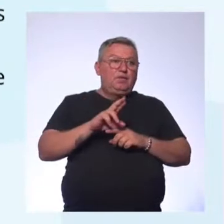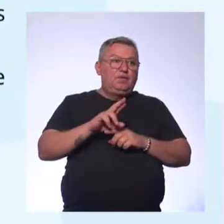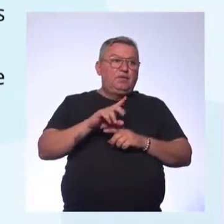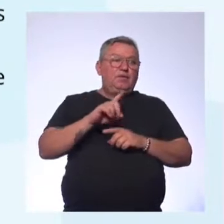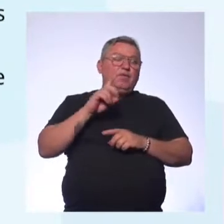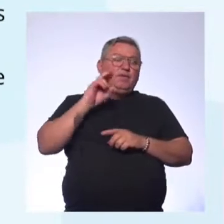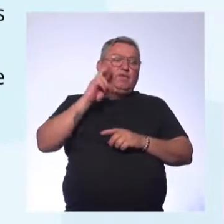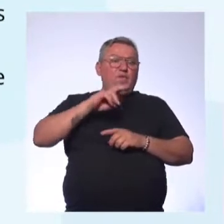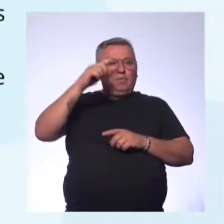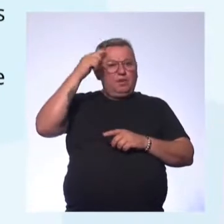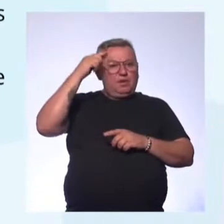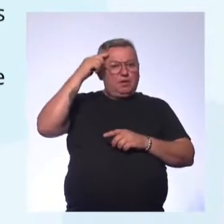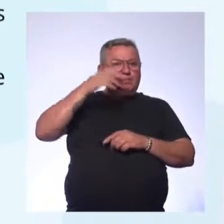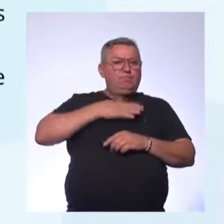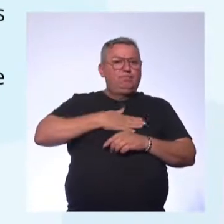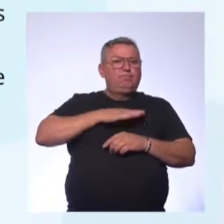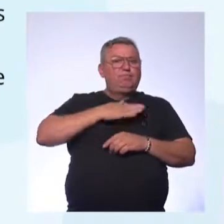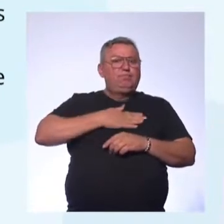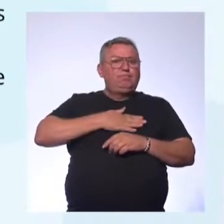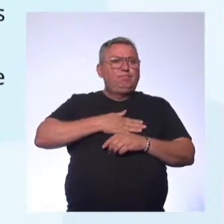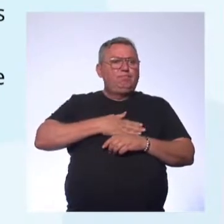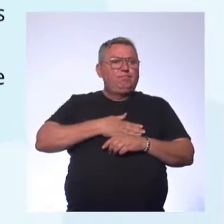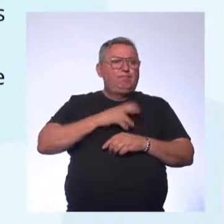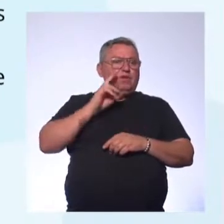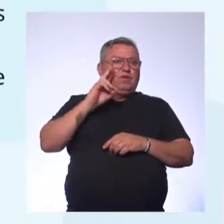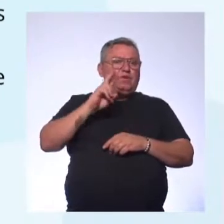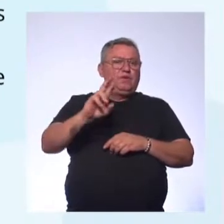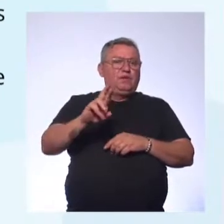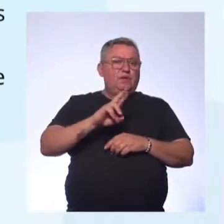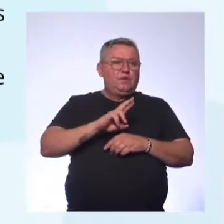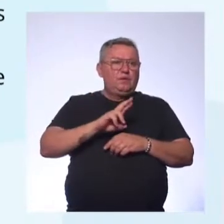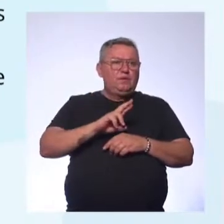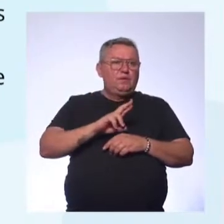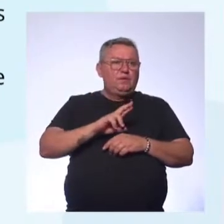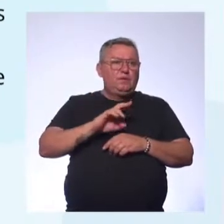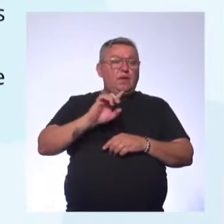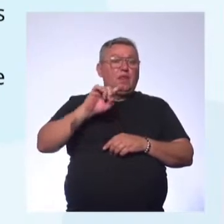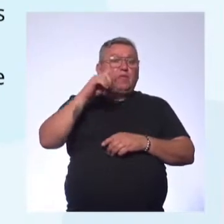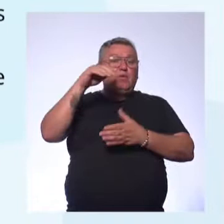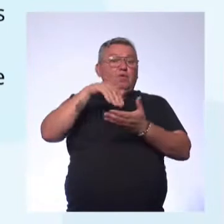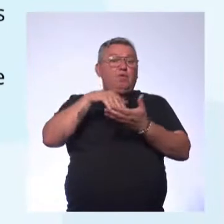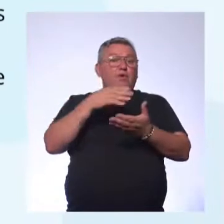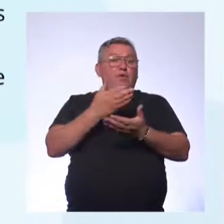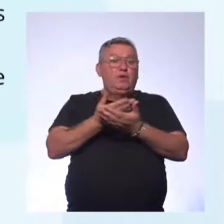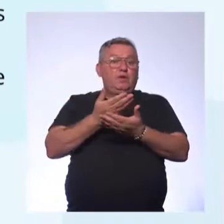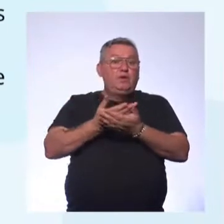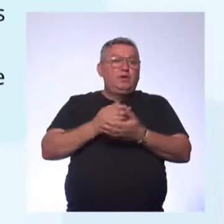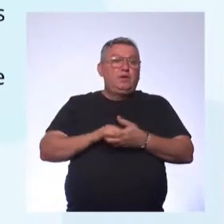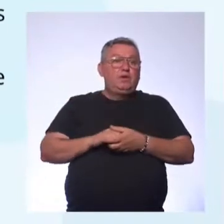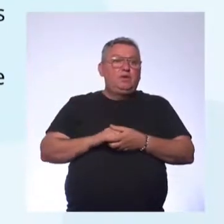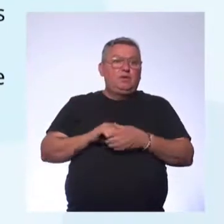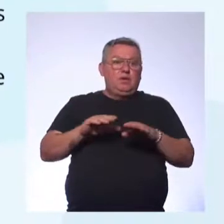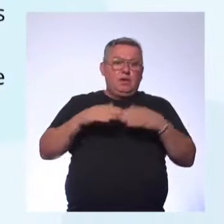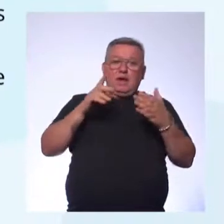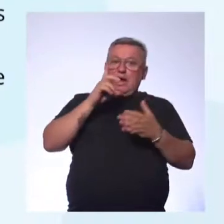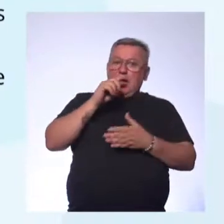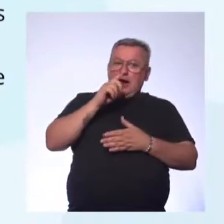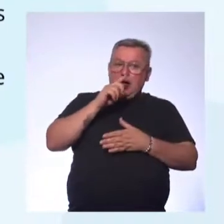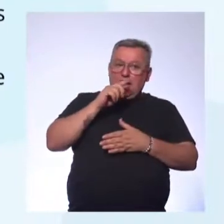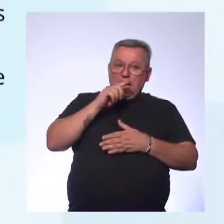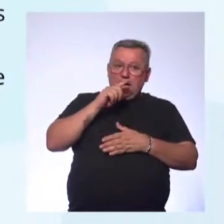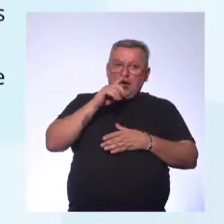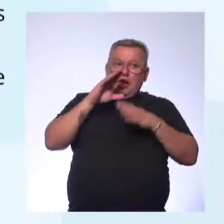vocês vão pensar com calma e e vamos ver a resposta dessa interação lá no final da aula embora a água seja